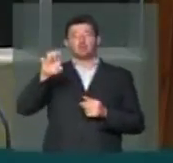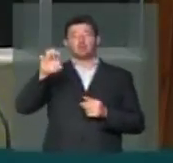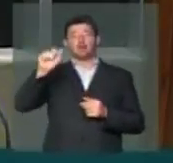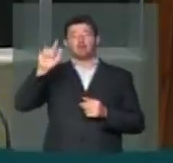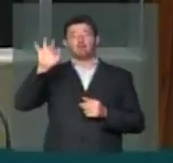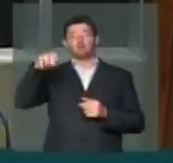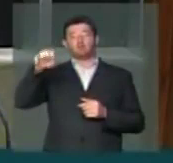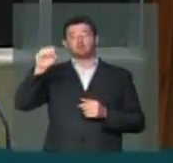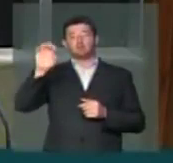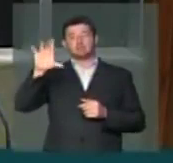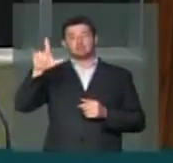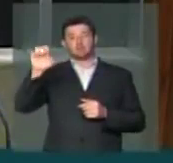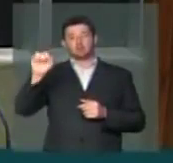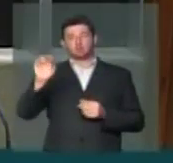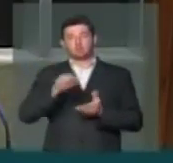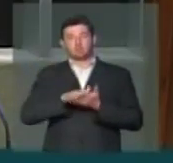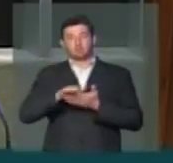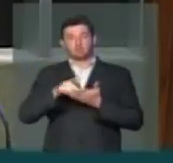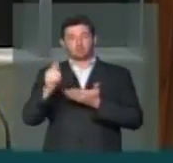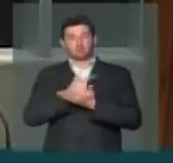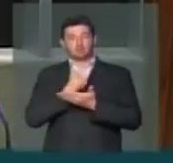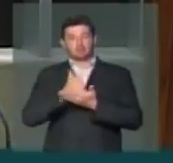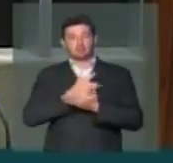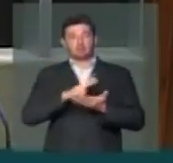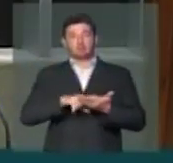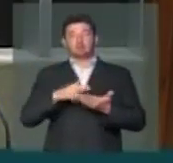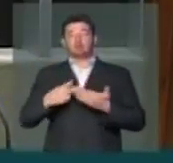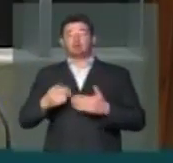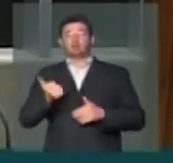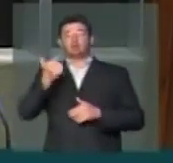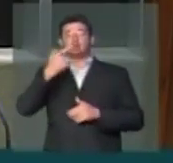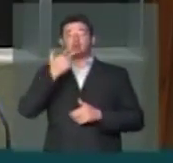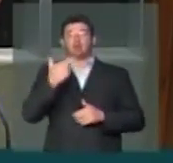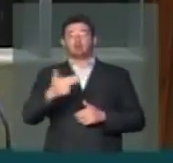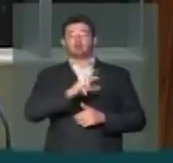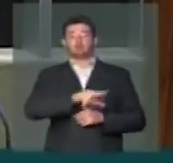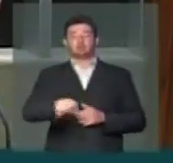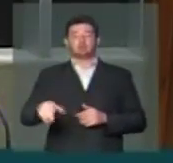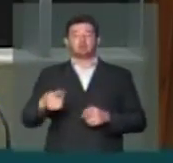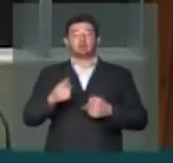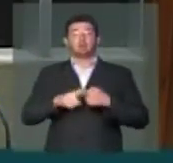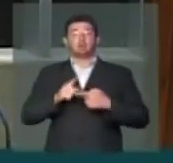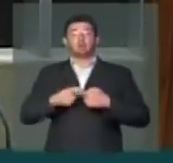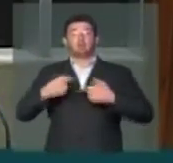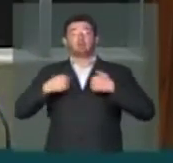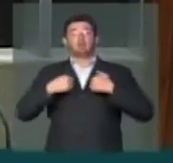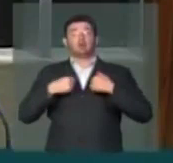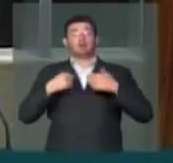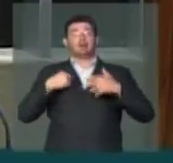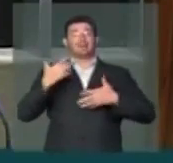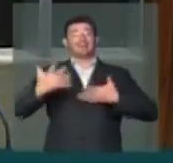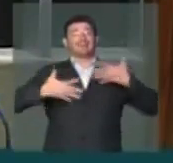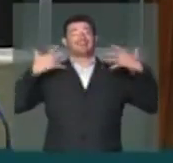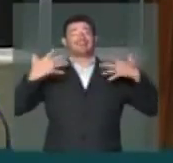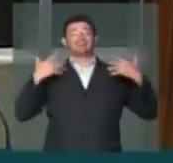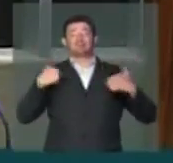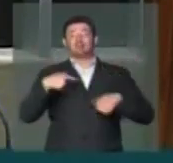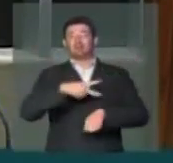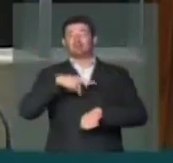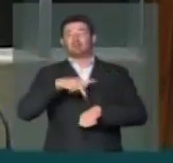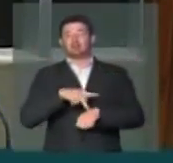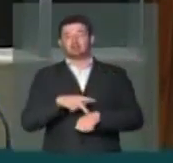que em 1900 lançou um livro que foi traduzido em 12 idiomas, Por que me ufano de meu país? É evidente que